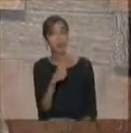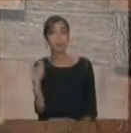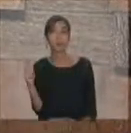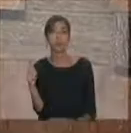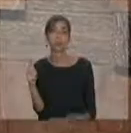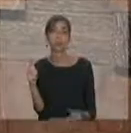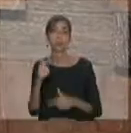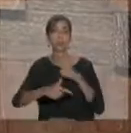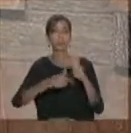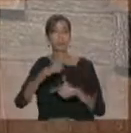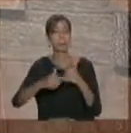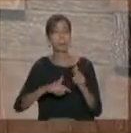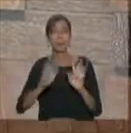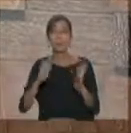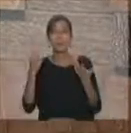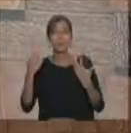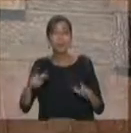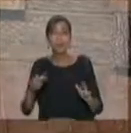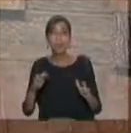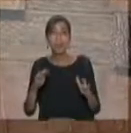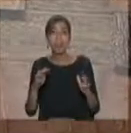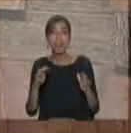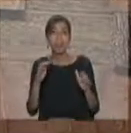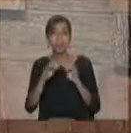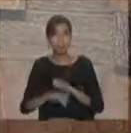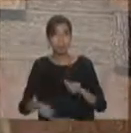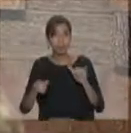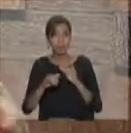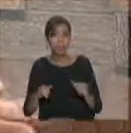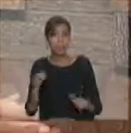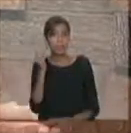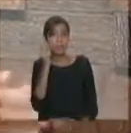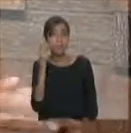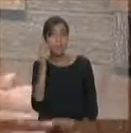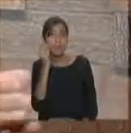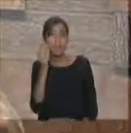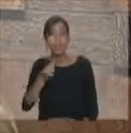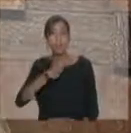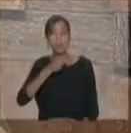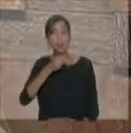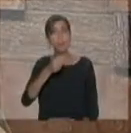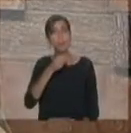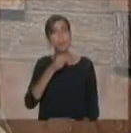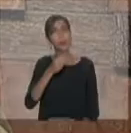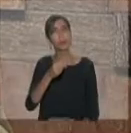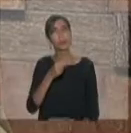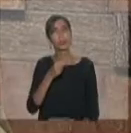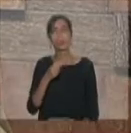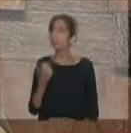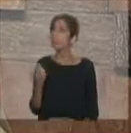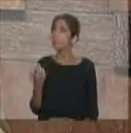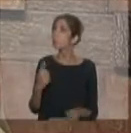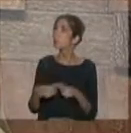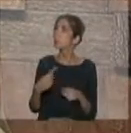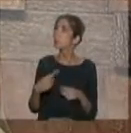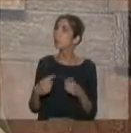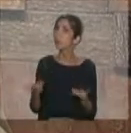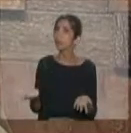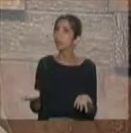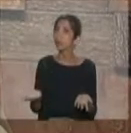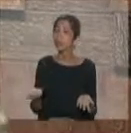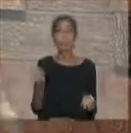contratar redator de publicidade, ele quer fazer uma experiência com repórter. Eu disse, por quê? Eu